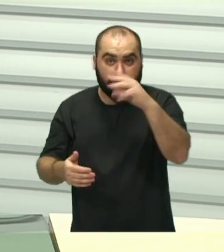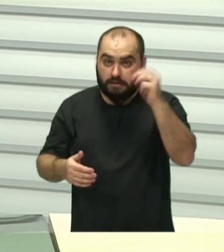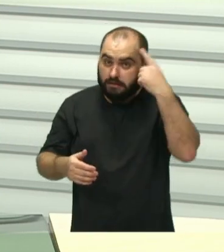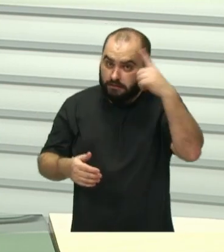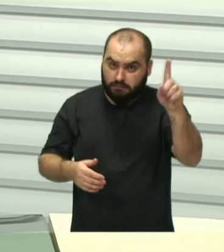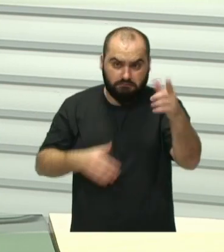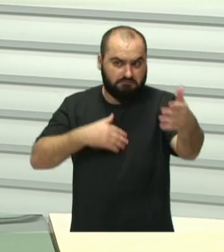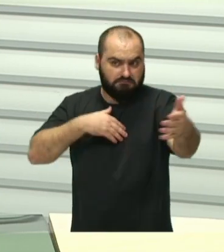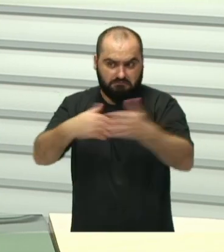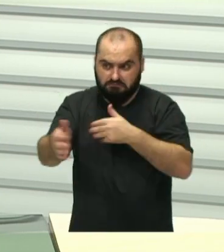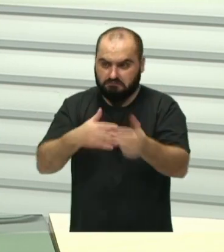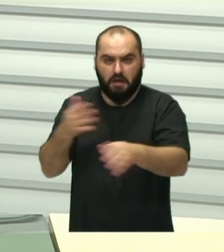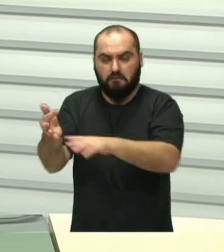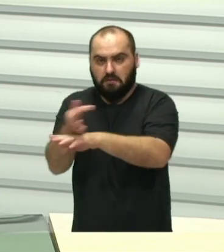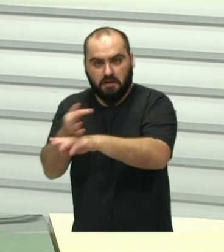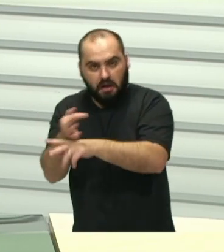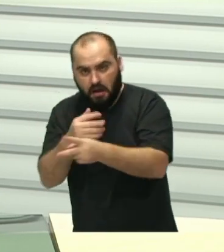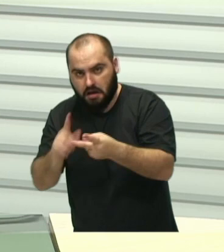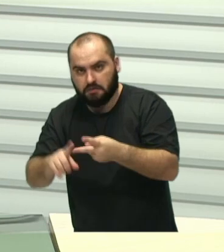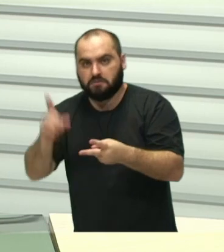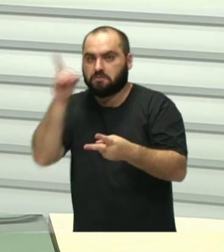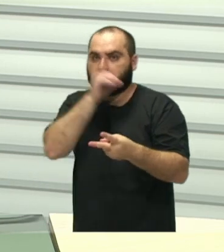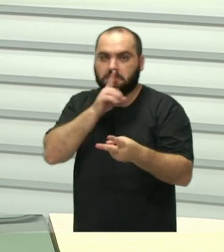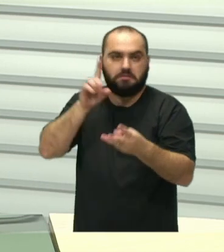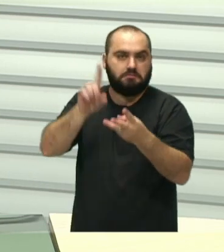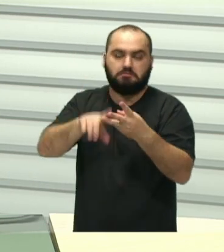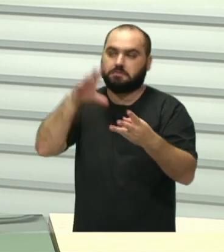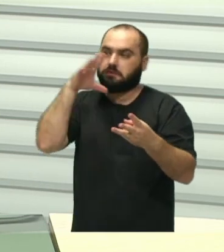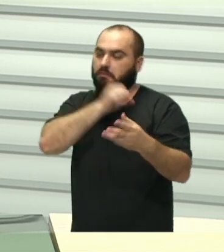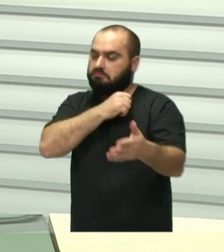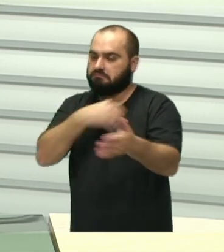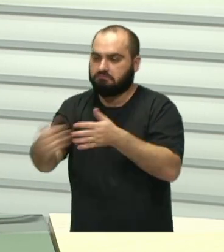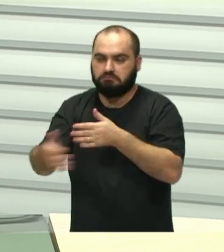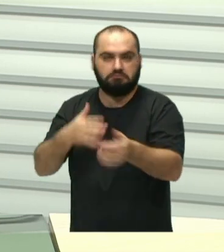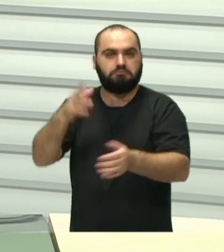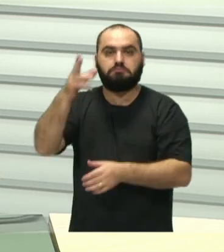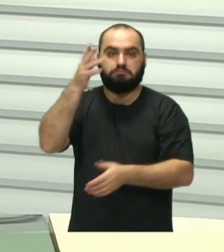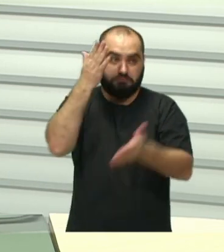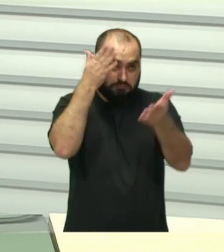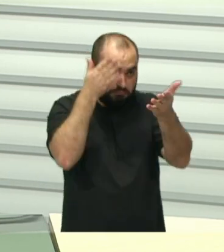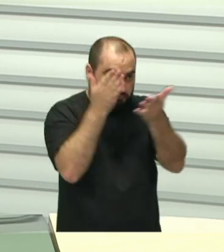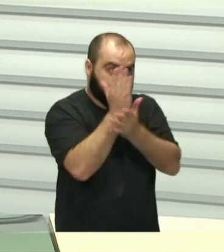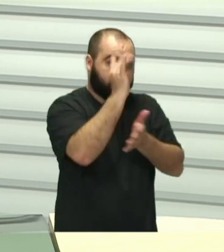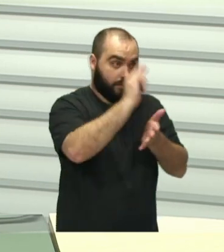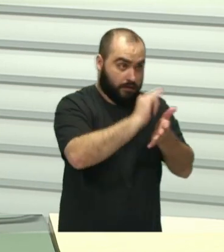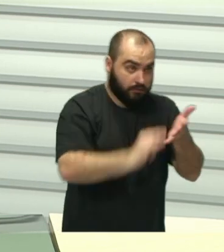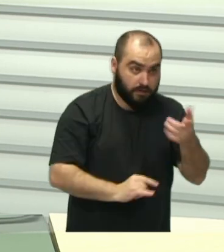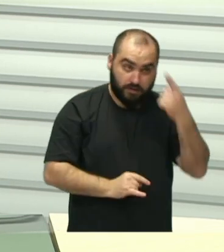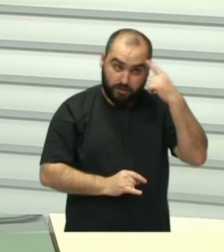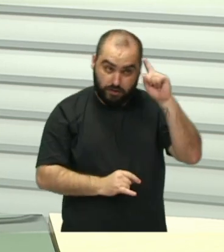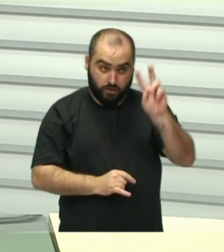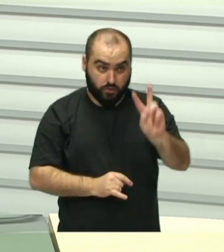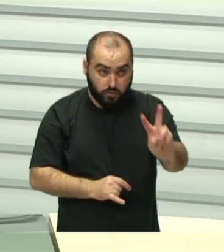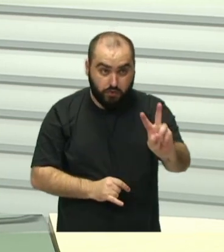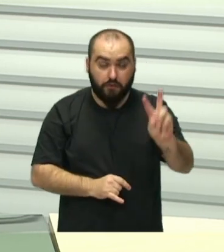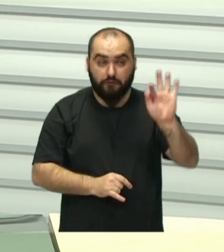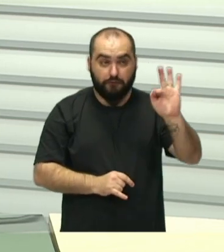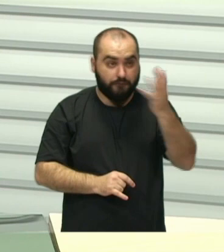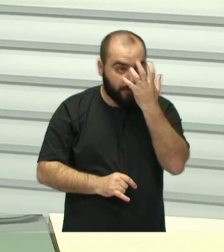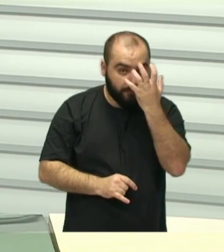Independente se tem feriado domingo Sábado o prefeito aprovado um requerimento no dia dois de fevereiro